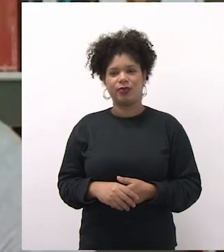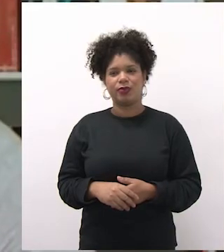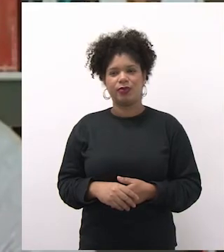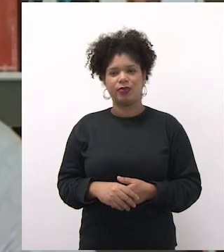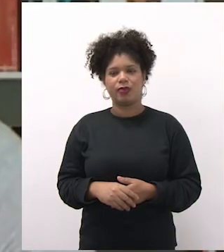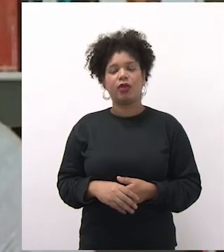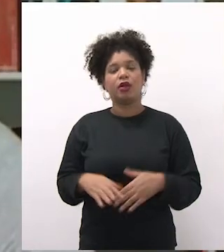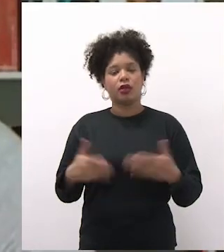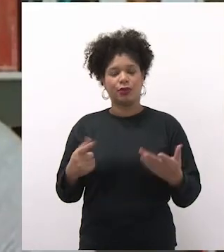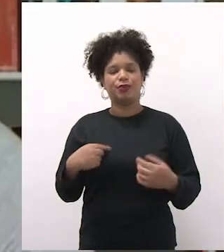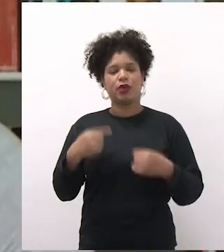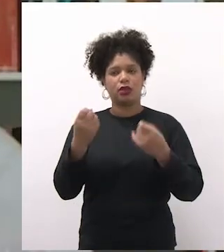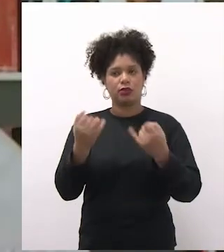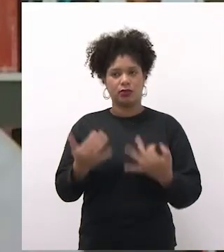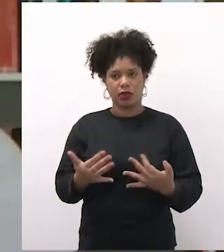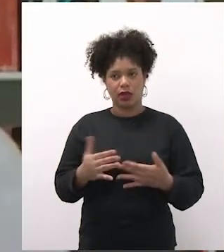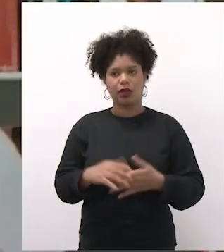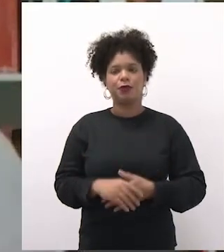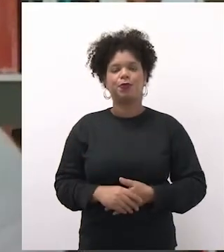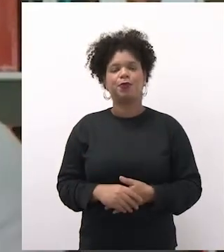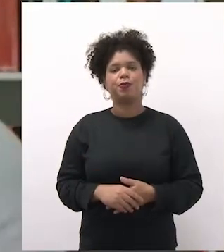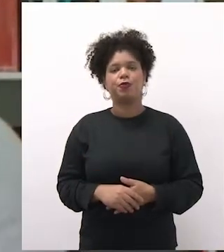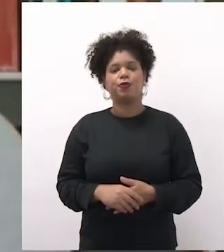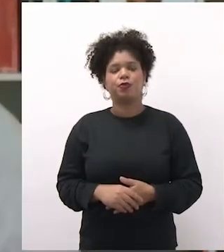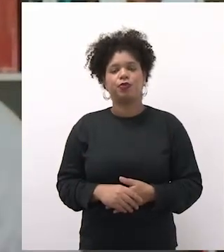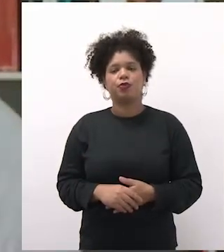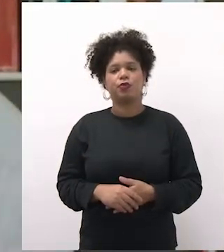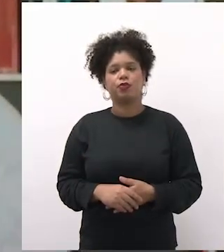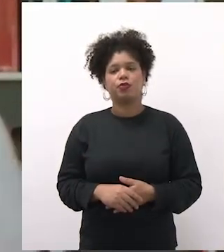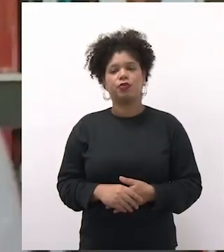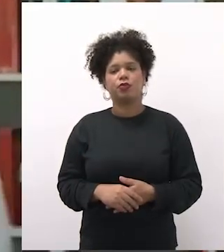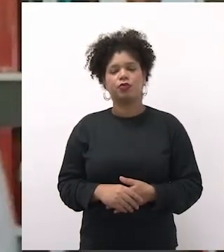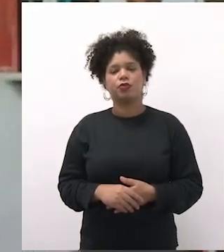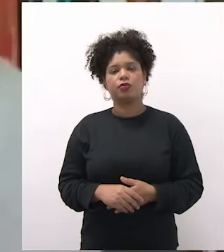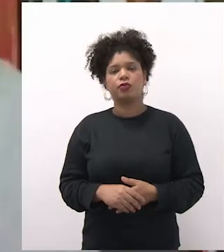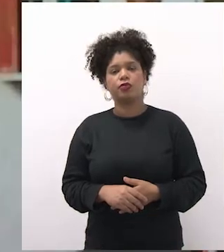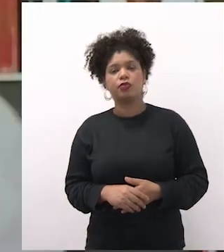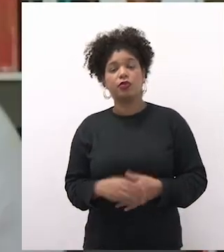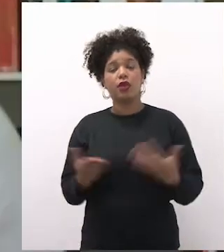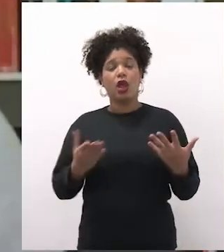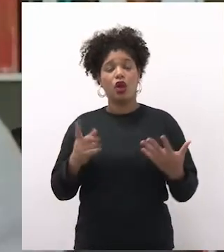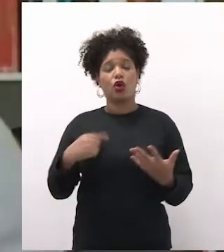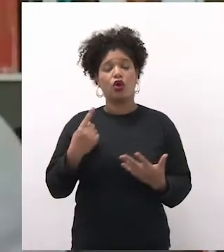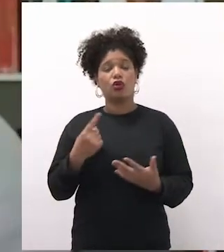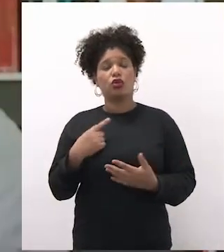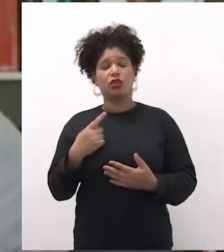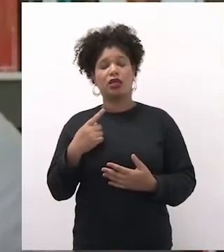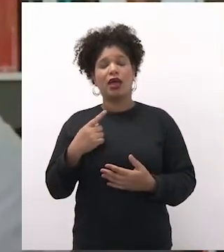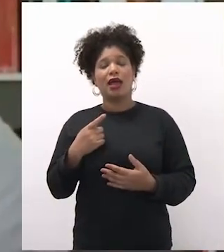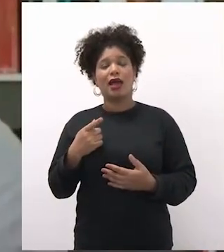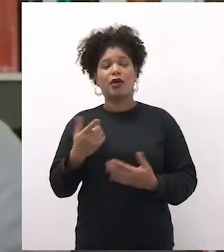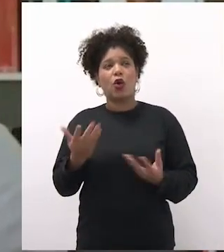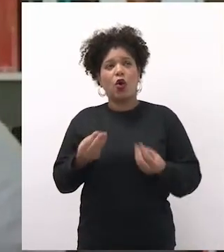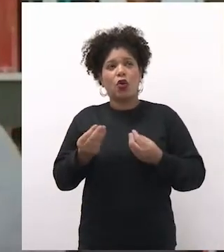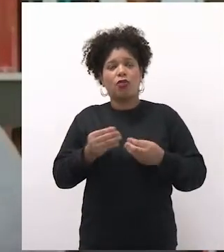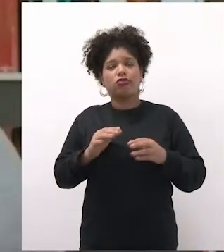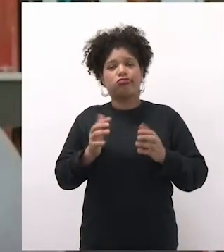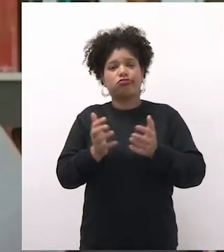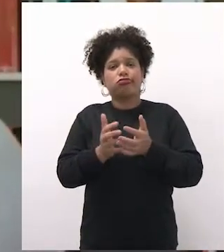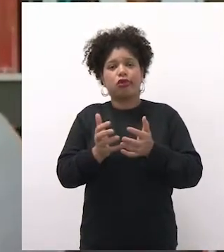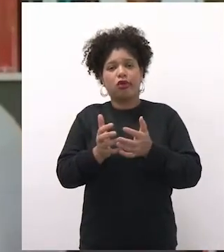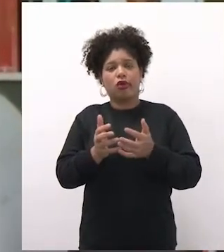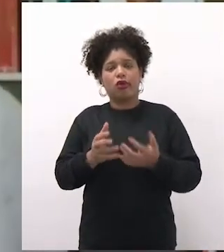Como nós estávamos falando sobre o formato, que no momento é virtual, algumas pessoas perguntam para a gente se nós